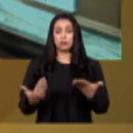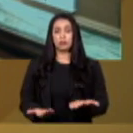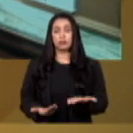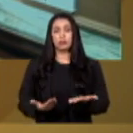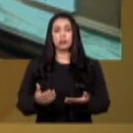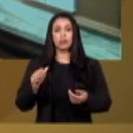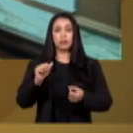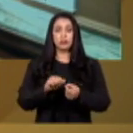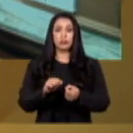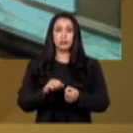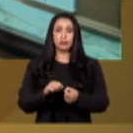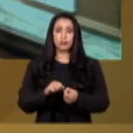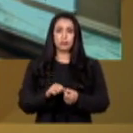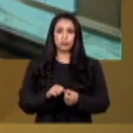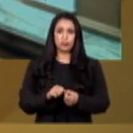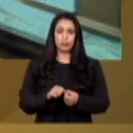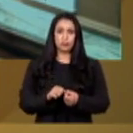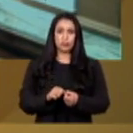determinada